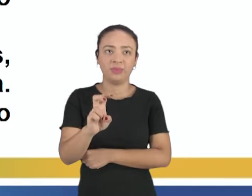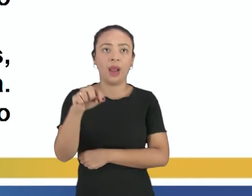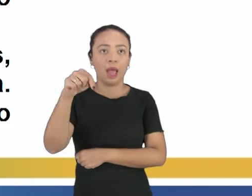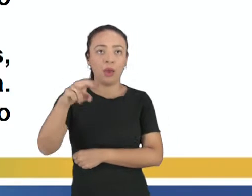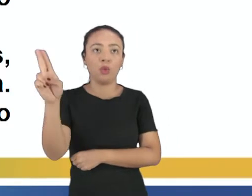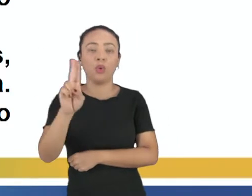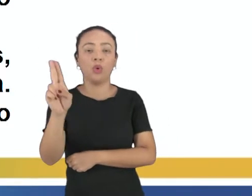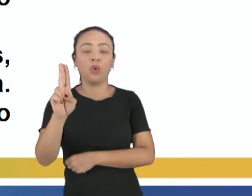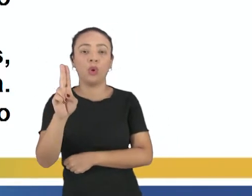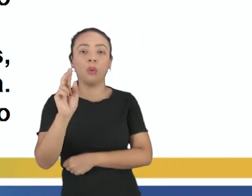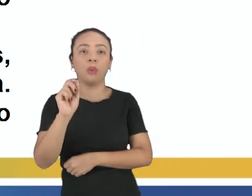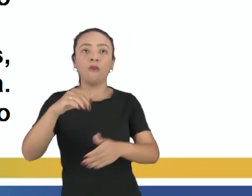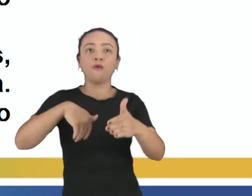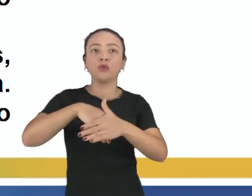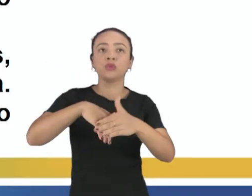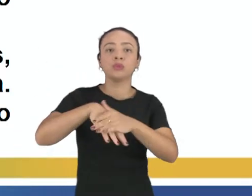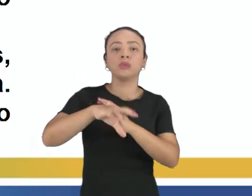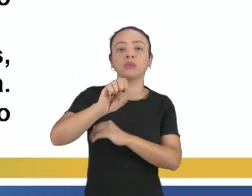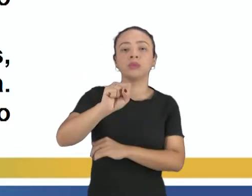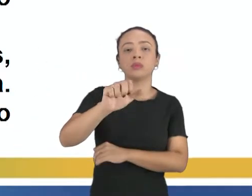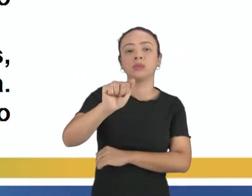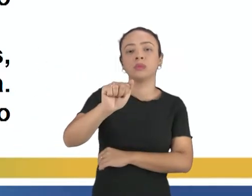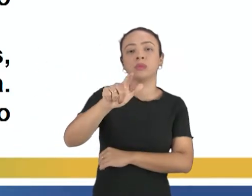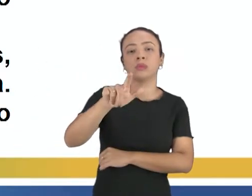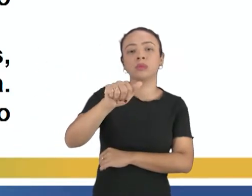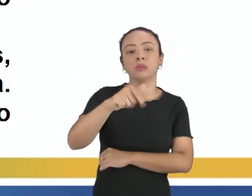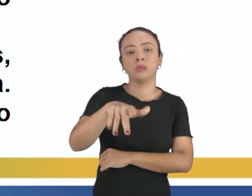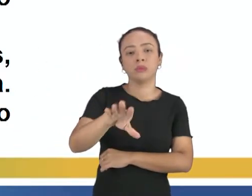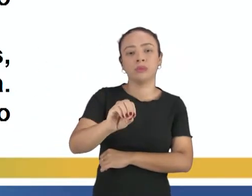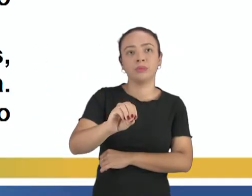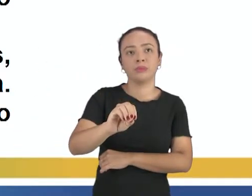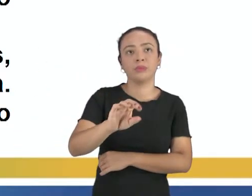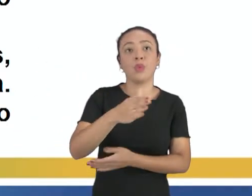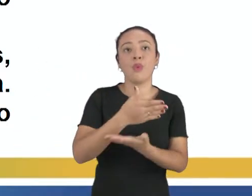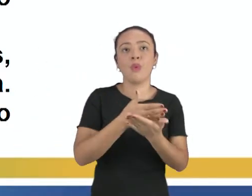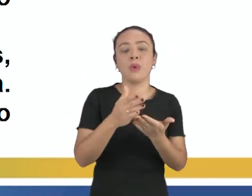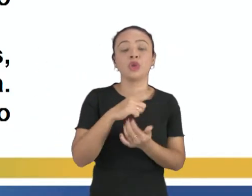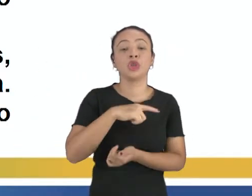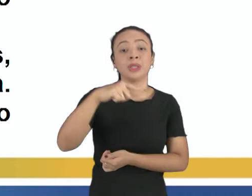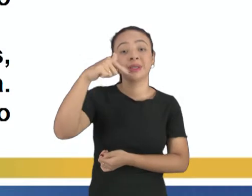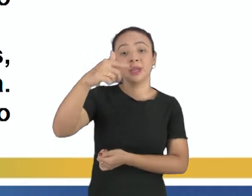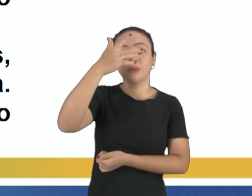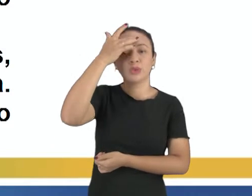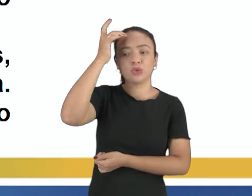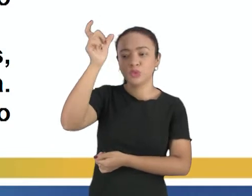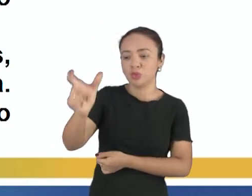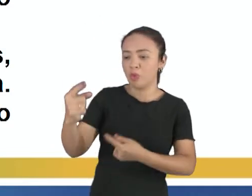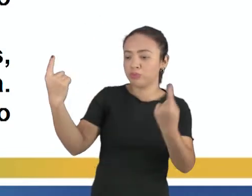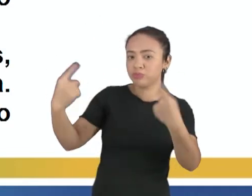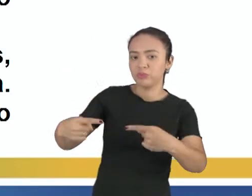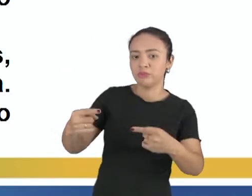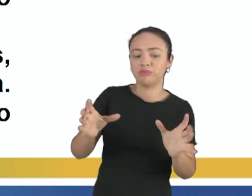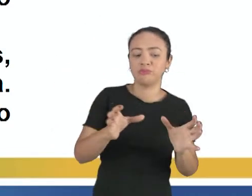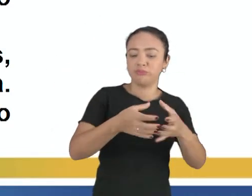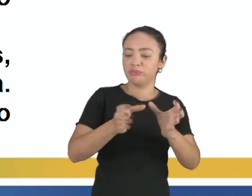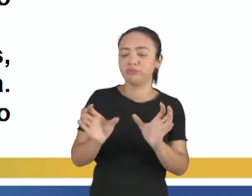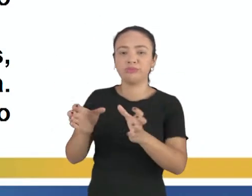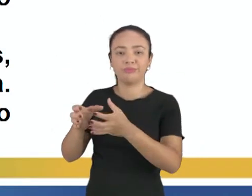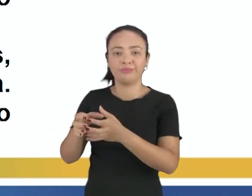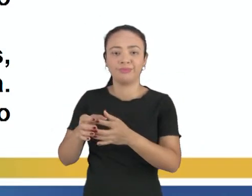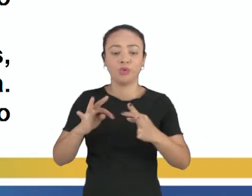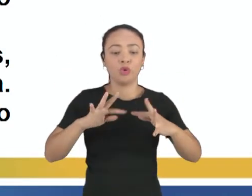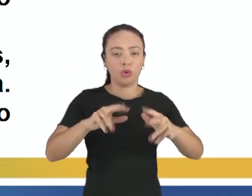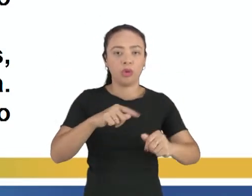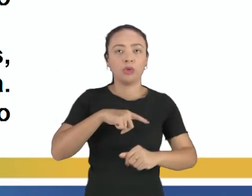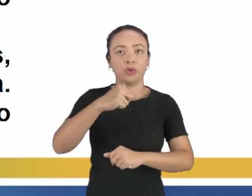1935. Aqui ele passou a ser chamado de futebol de salão. No início eram 7 jogadores em cada equipe, foi o que eu falei, né?